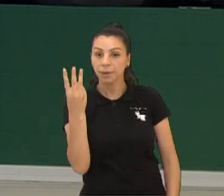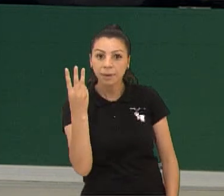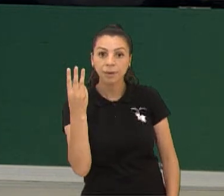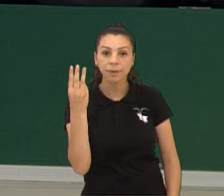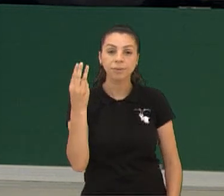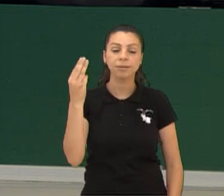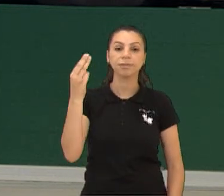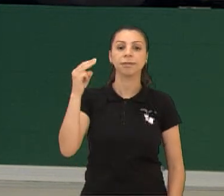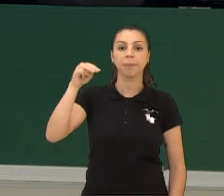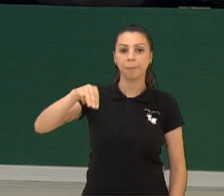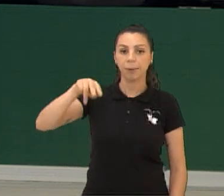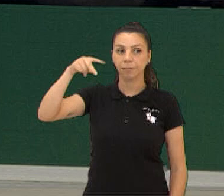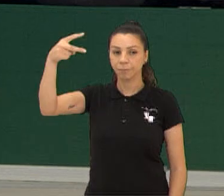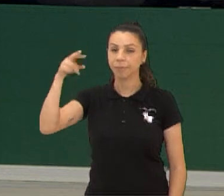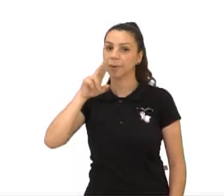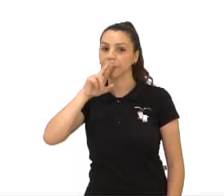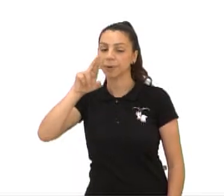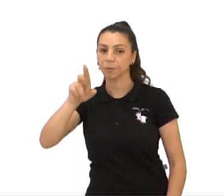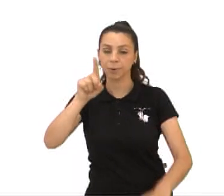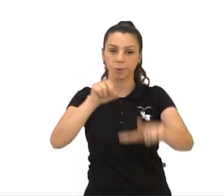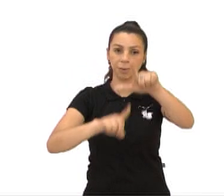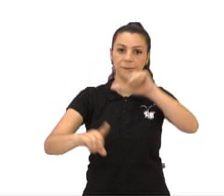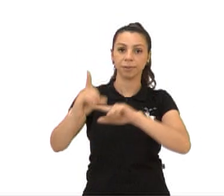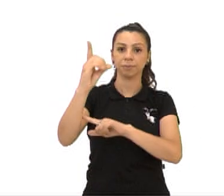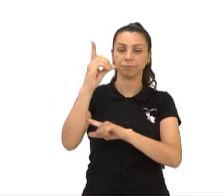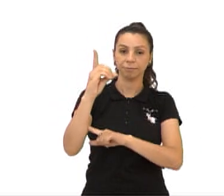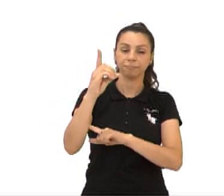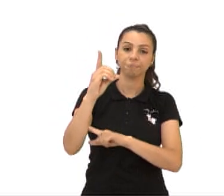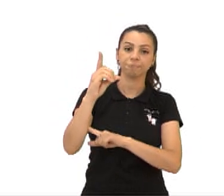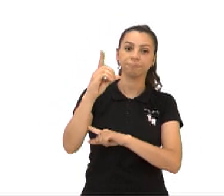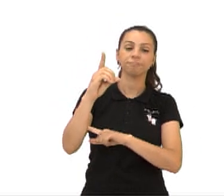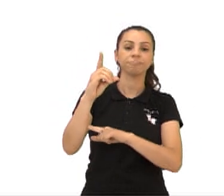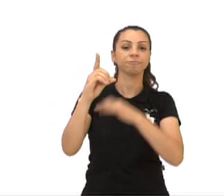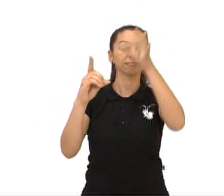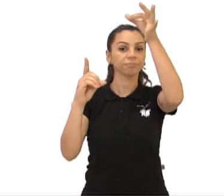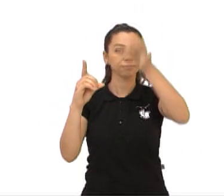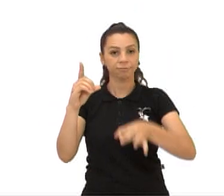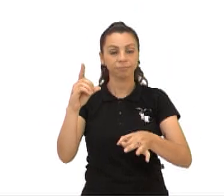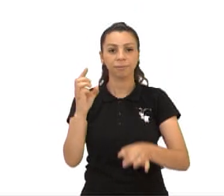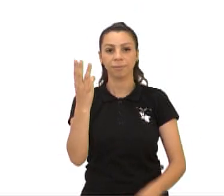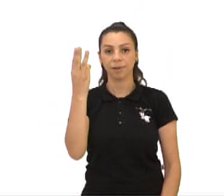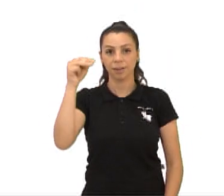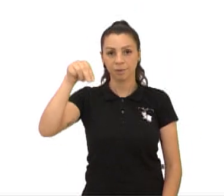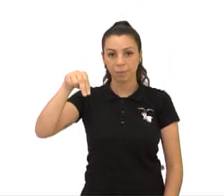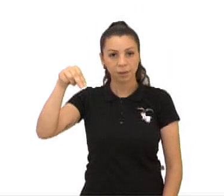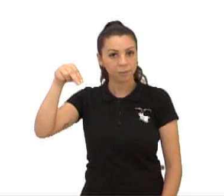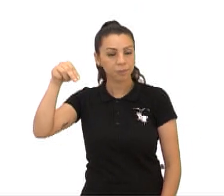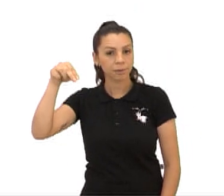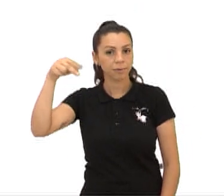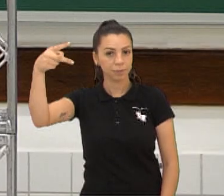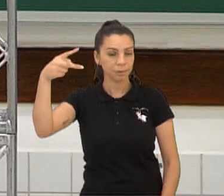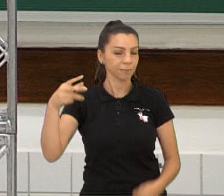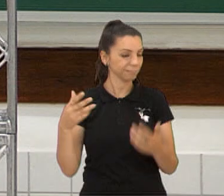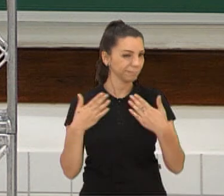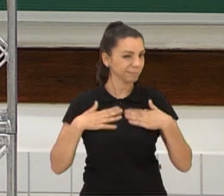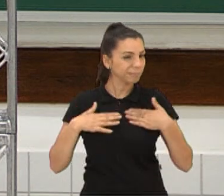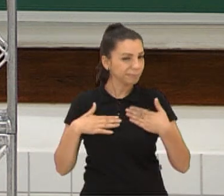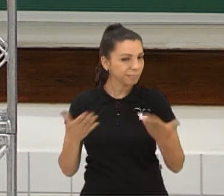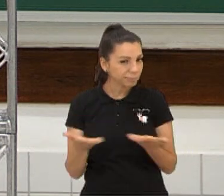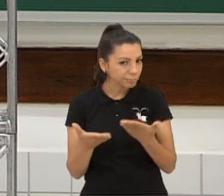quadrados. Tudo bem? Resposta, letra D, 3 metros quadrados. Sossegado até agora? Vamos